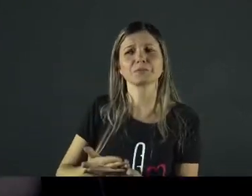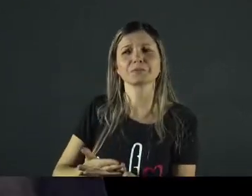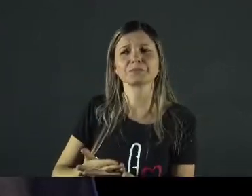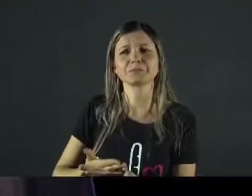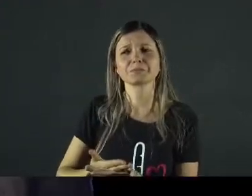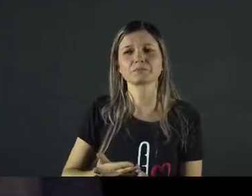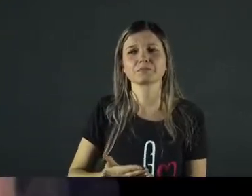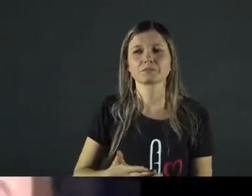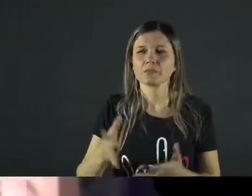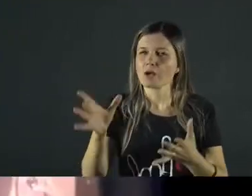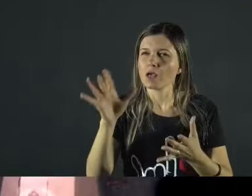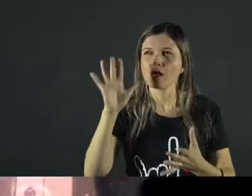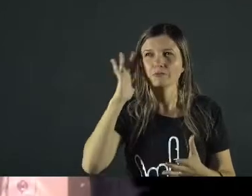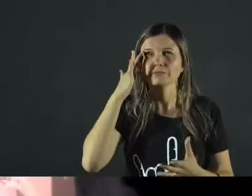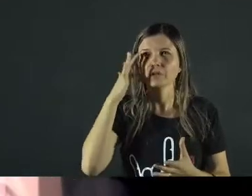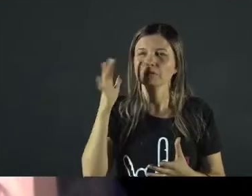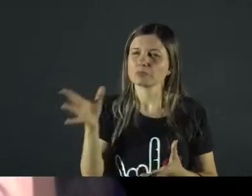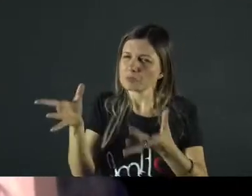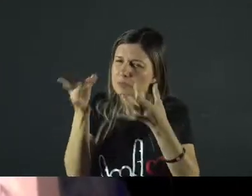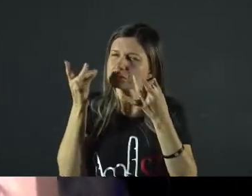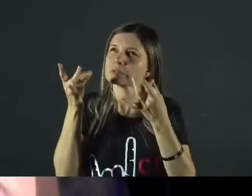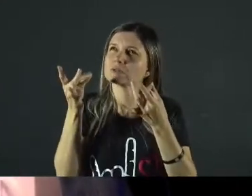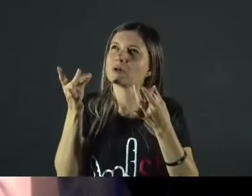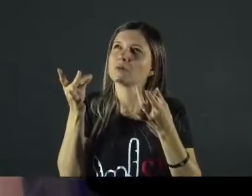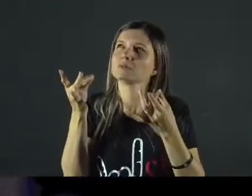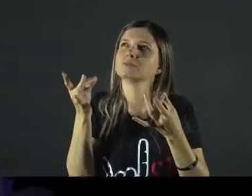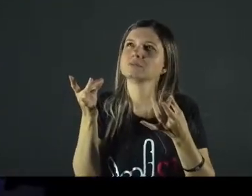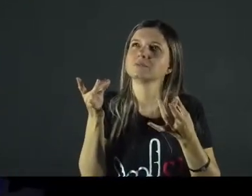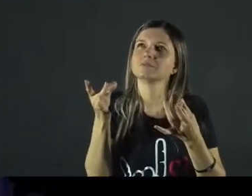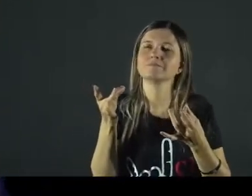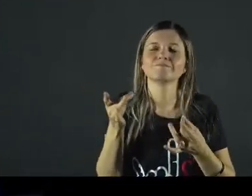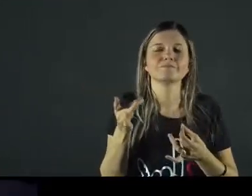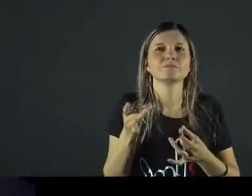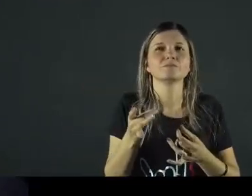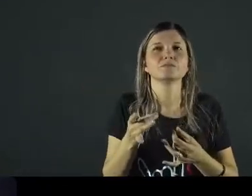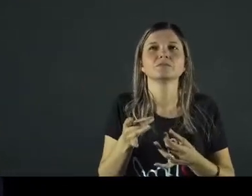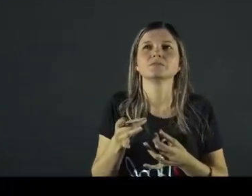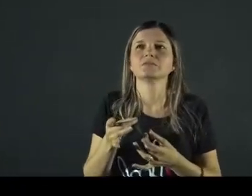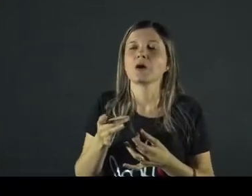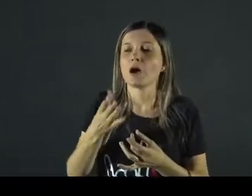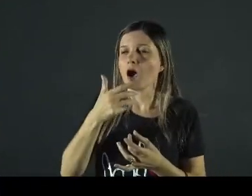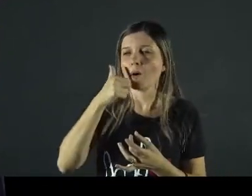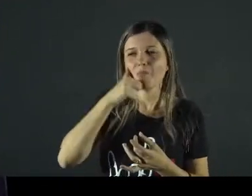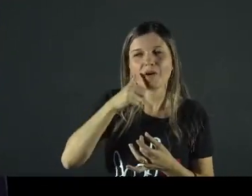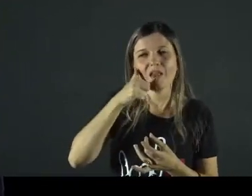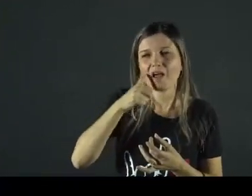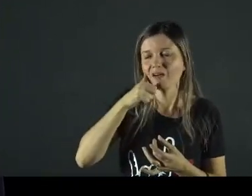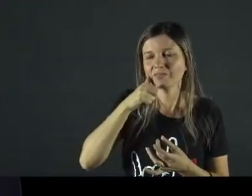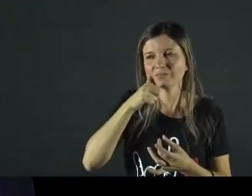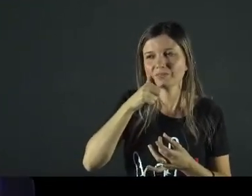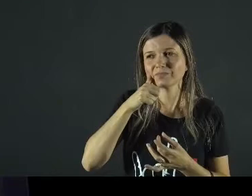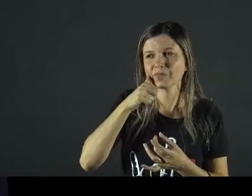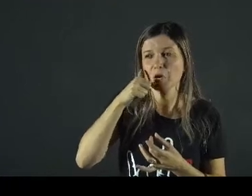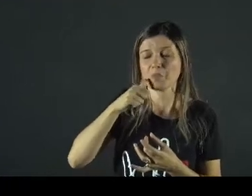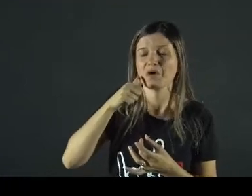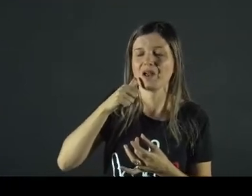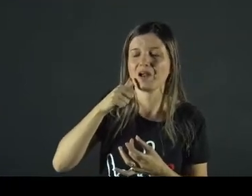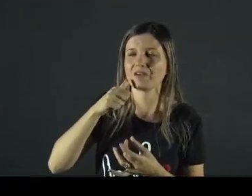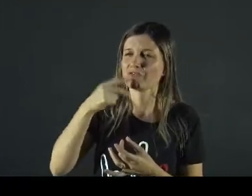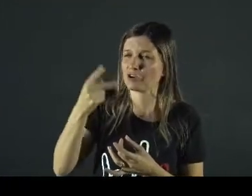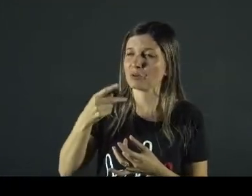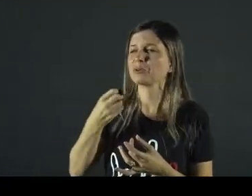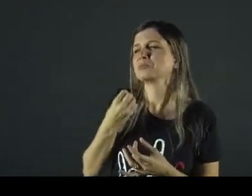Sabe o que me chama a atenção nesse texto? Só a palavra dela para Geazi. Geazi: está tudo bem com o seu